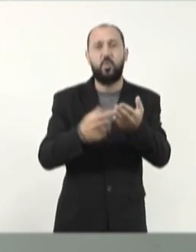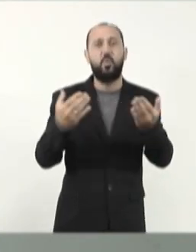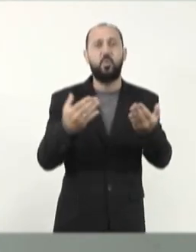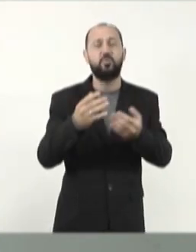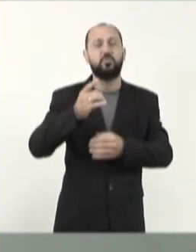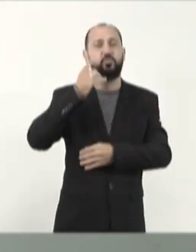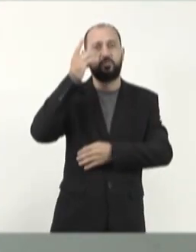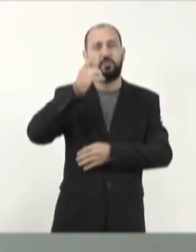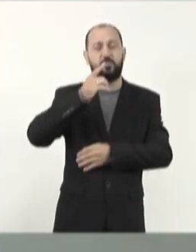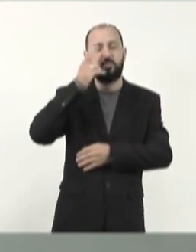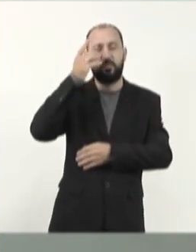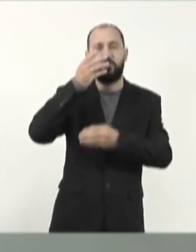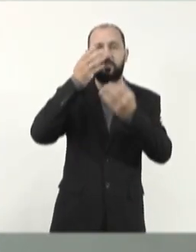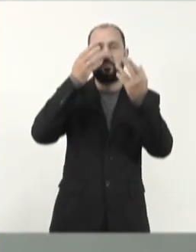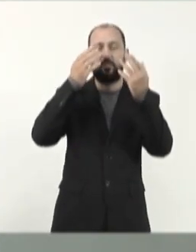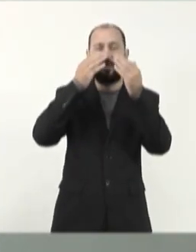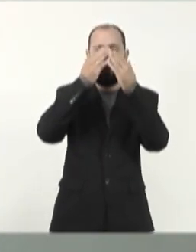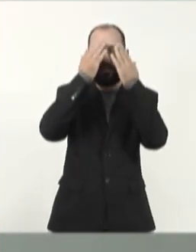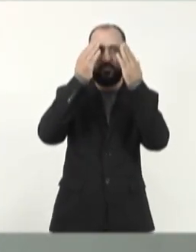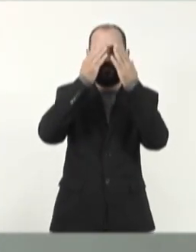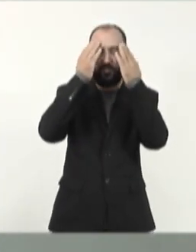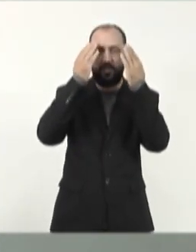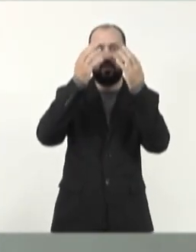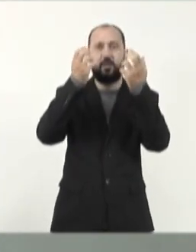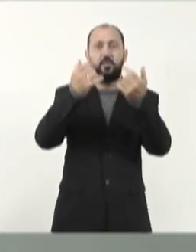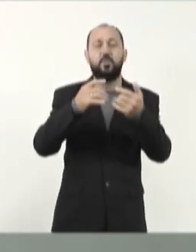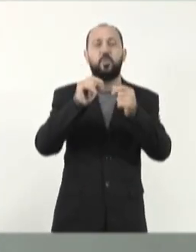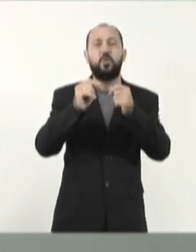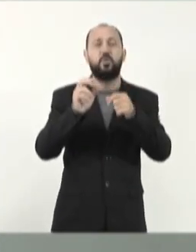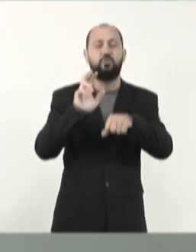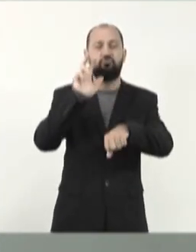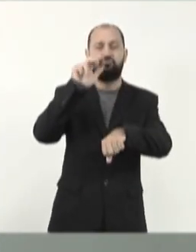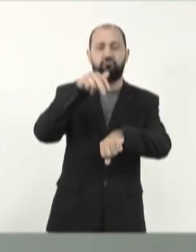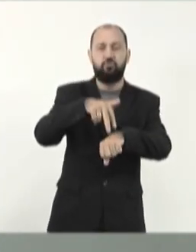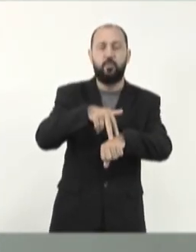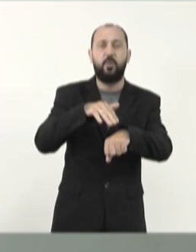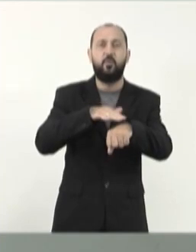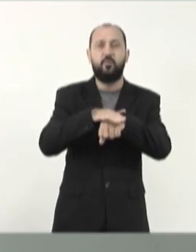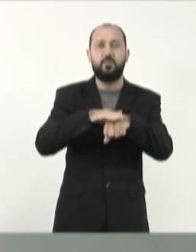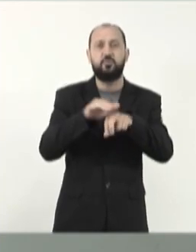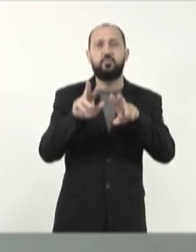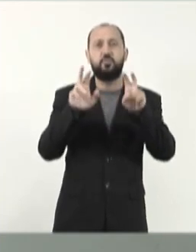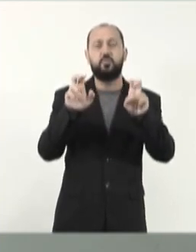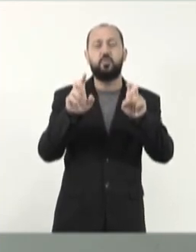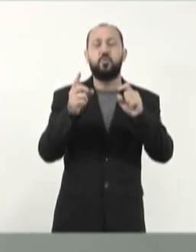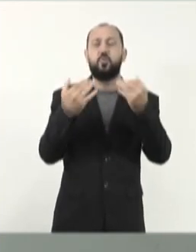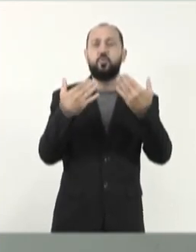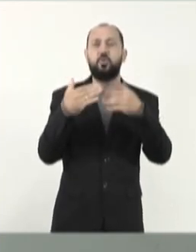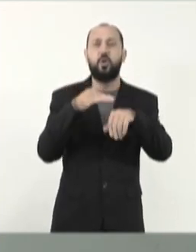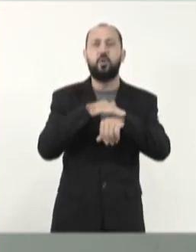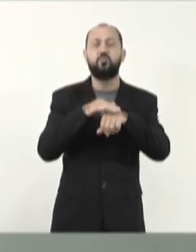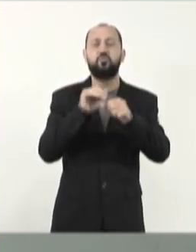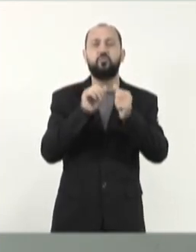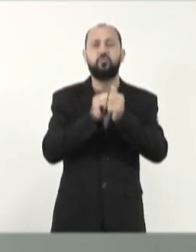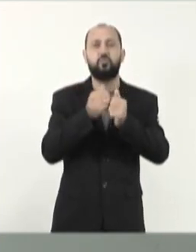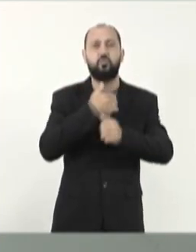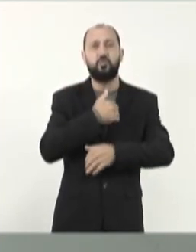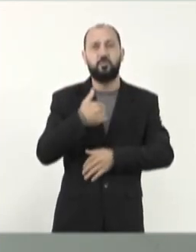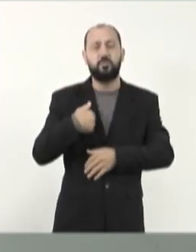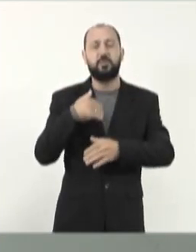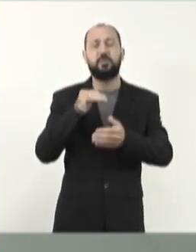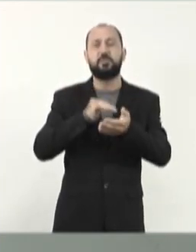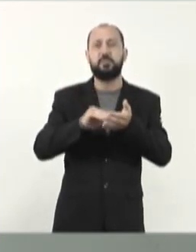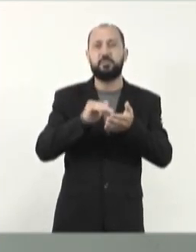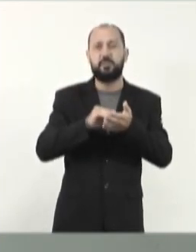deputado Caravina, então, ocupou a tribuna durante o grande expediente para falar justamente sobre isso. Diálogos com o governo do Estado, com a Secretaria